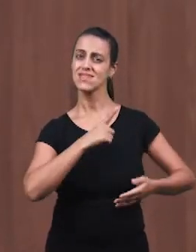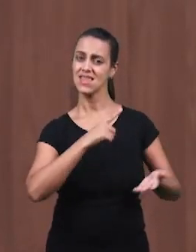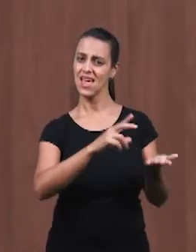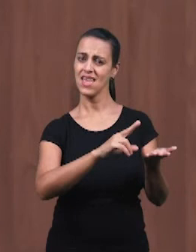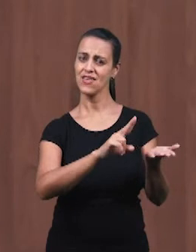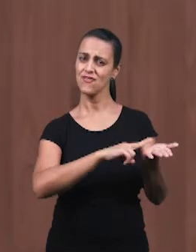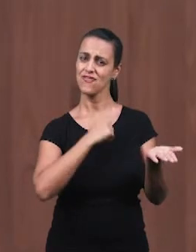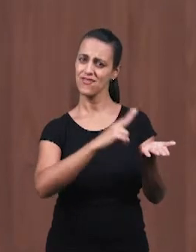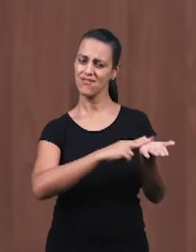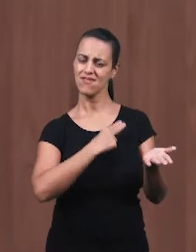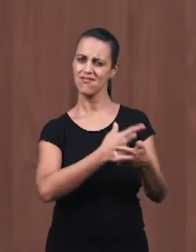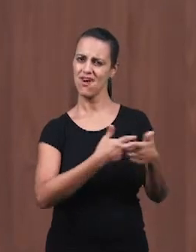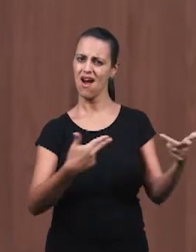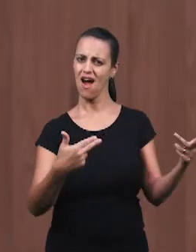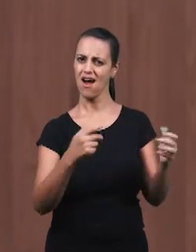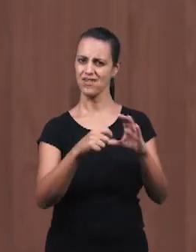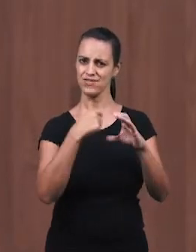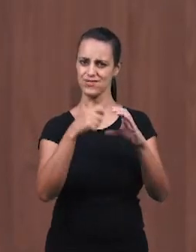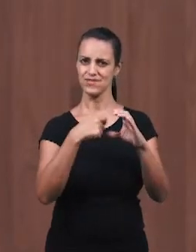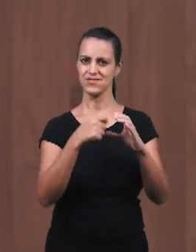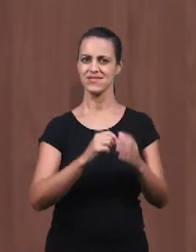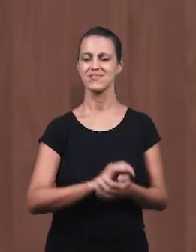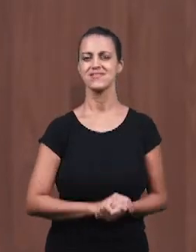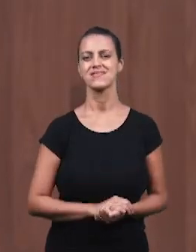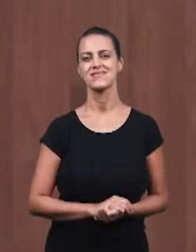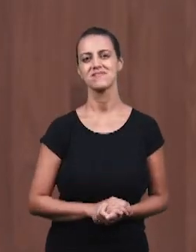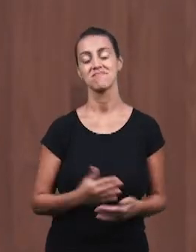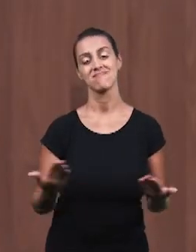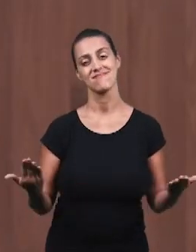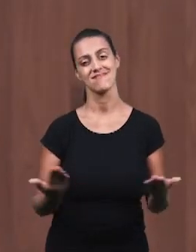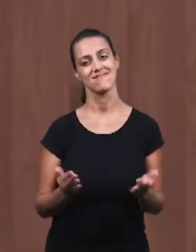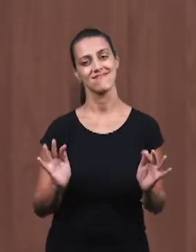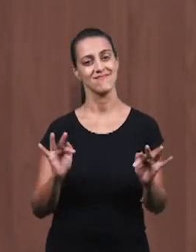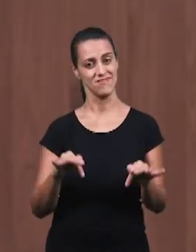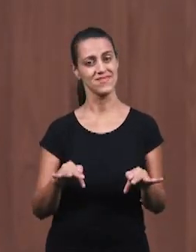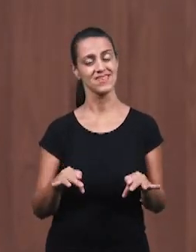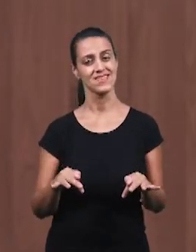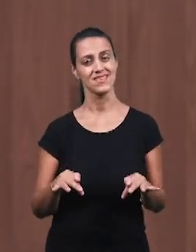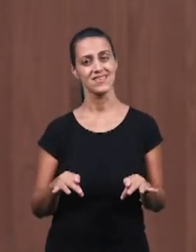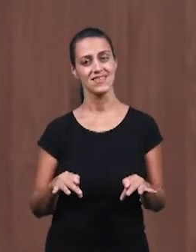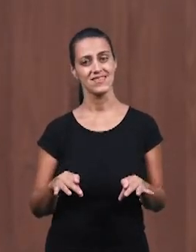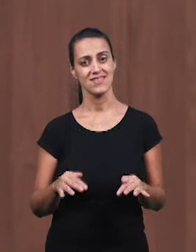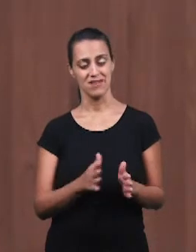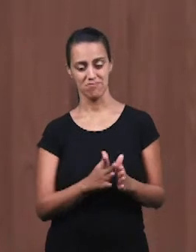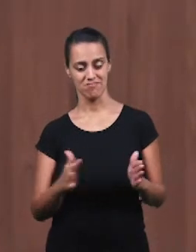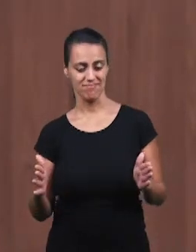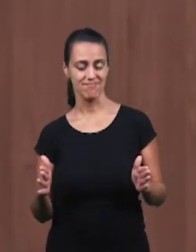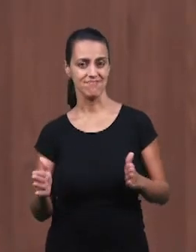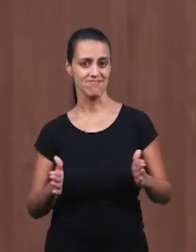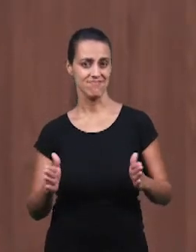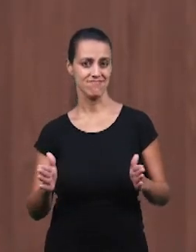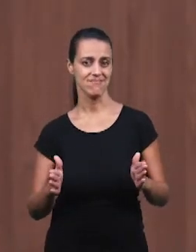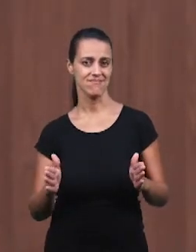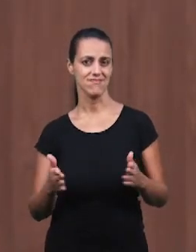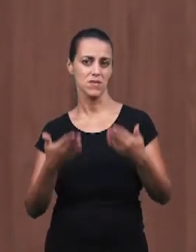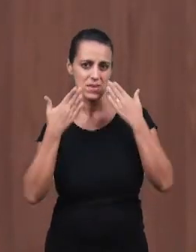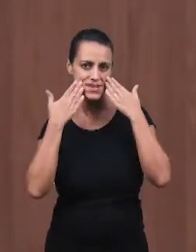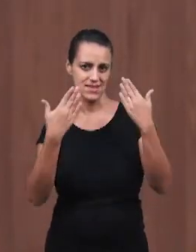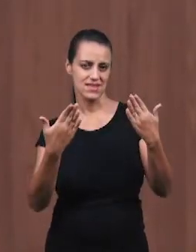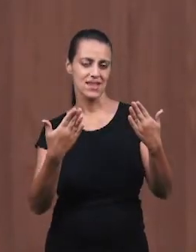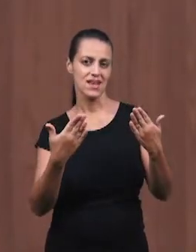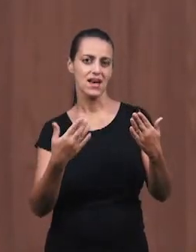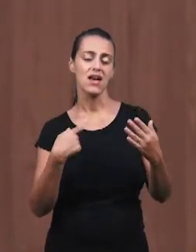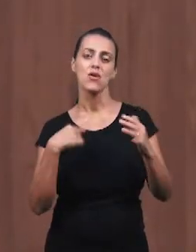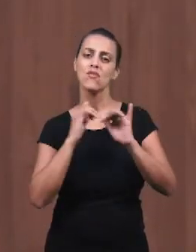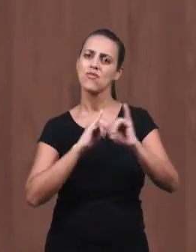enviando vários vídeos e várias contribuições. Assim, irmãos, nós encerramos esta parte dessa apresentação